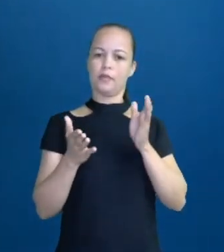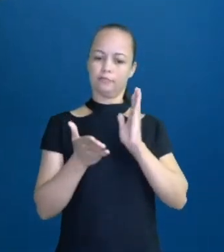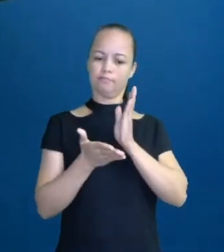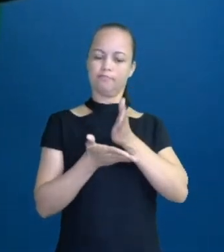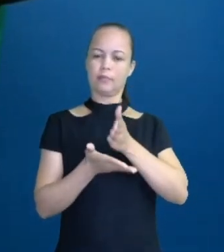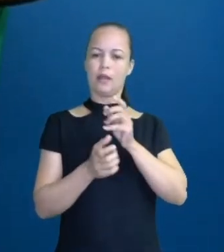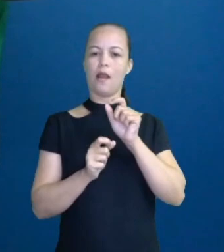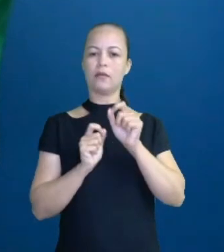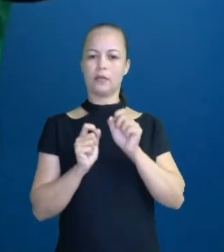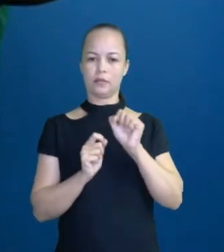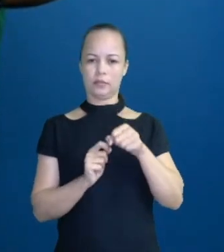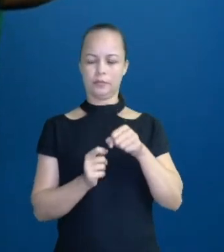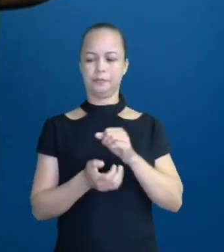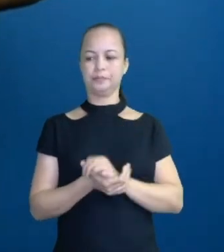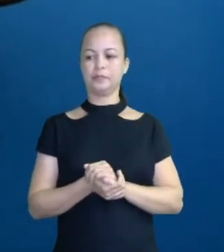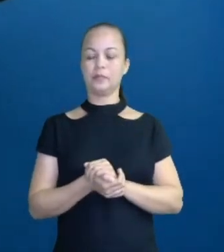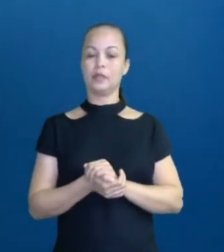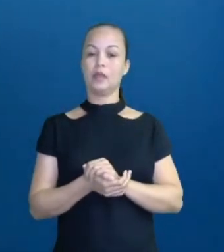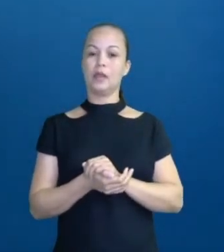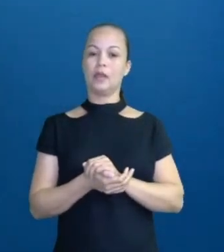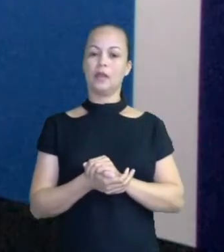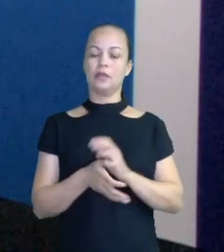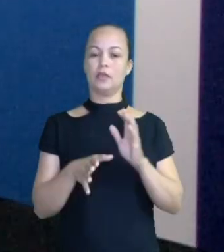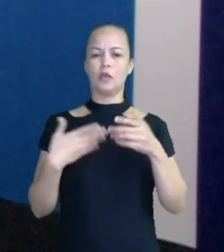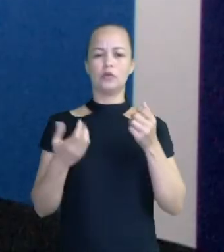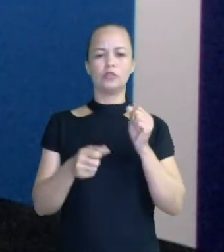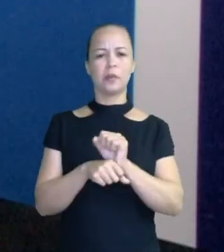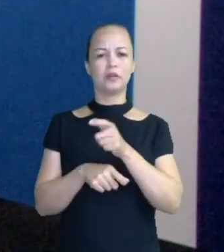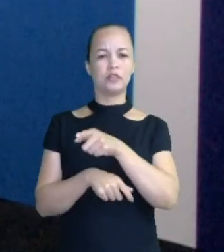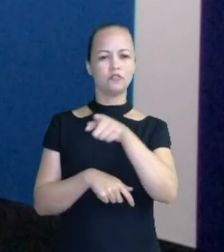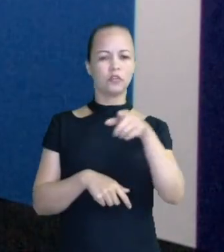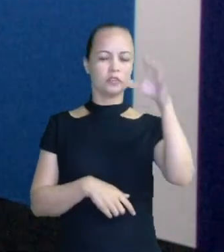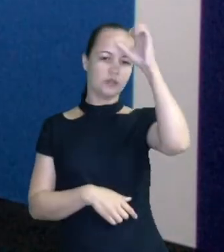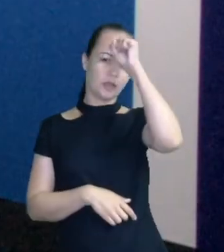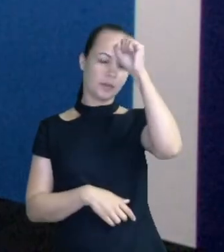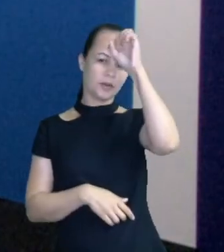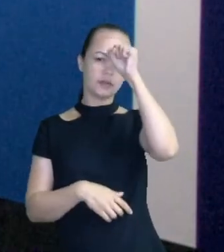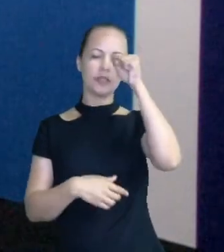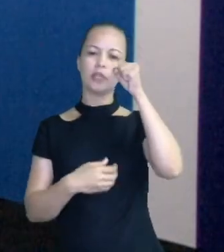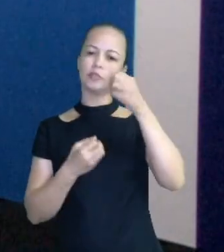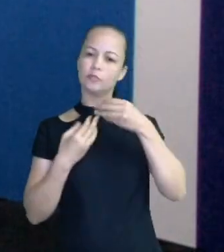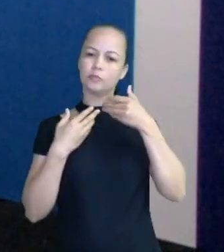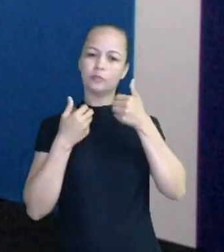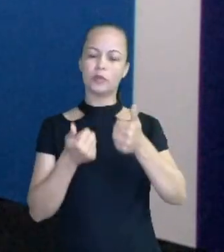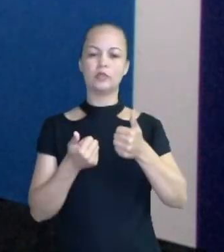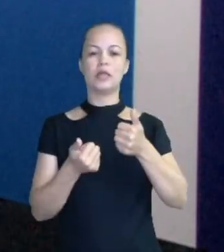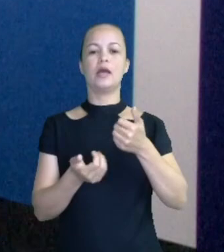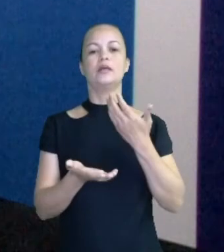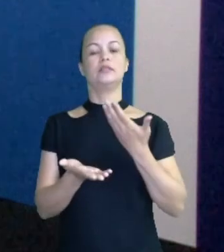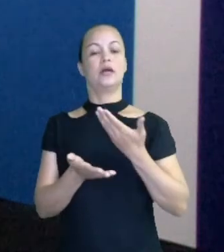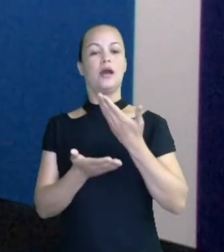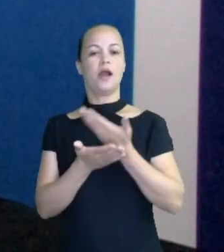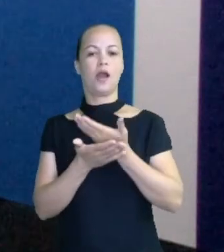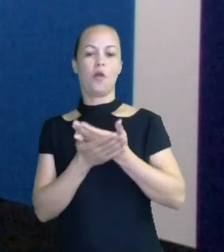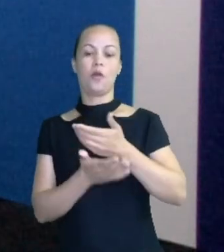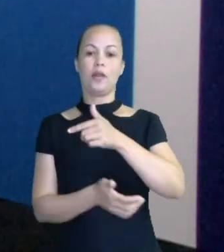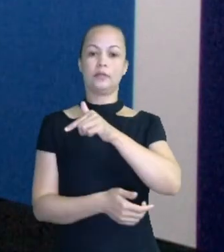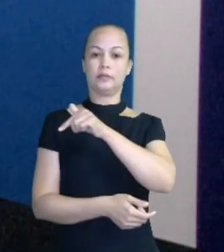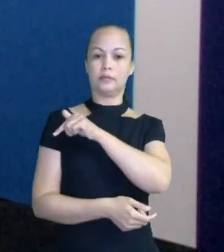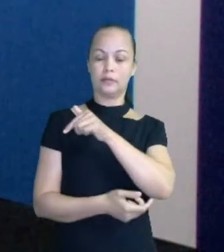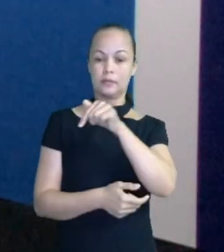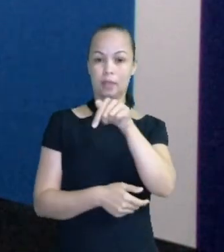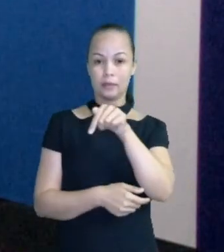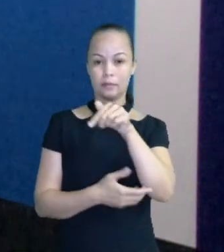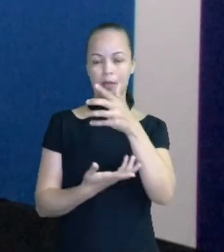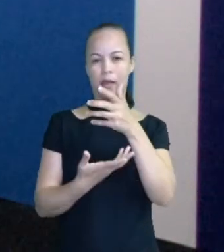nesse nosso bem-estar. Portanto, eu espero que vocês tenham aprendido bastante nessa nossa 7ª aula de Ciências da Natureza.